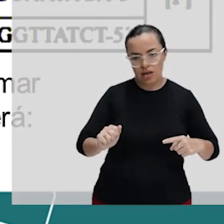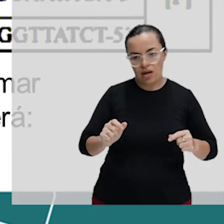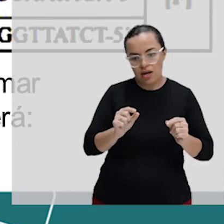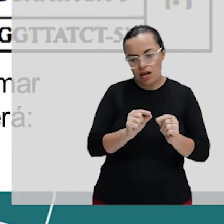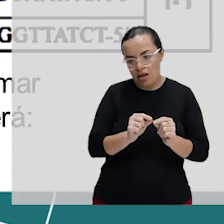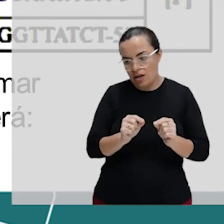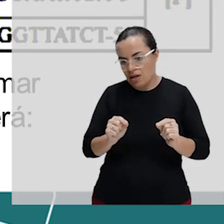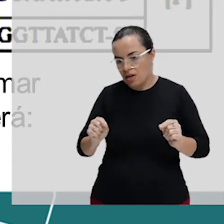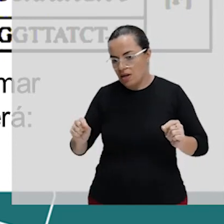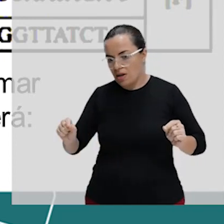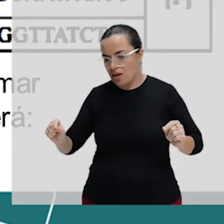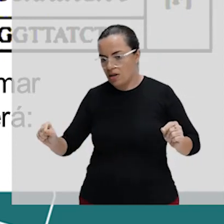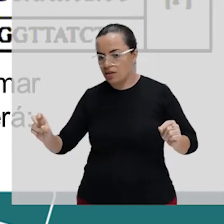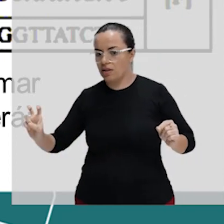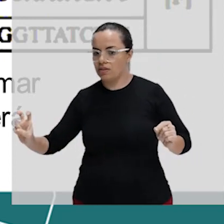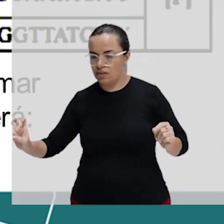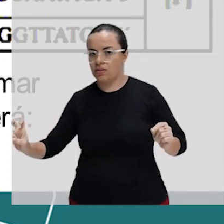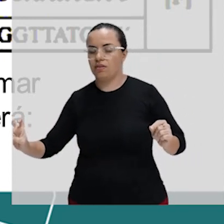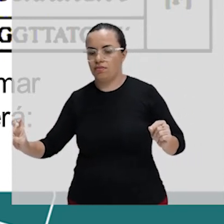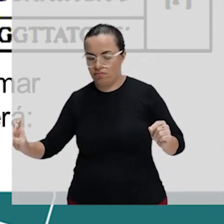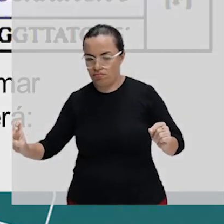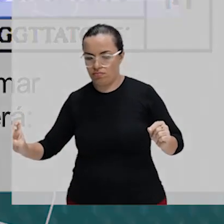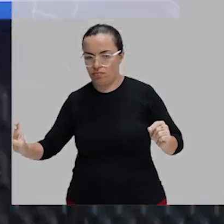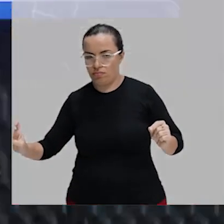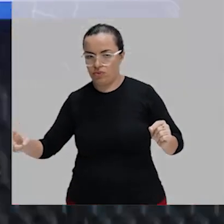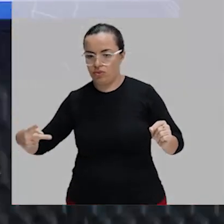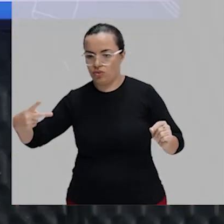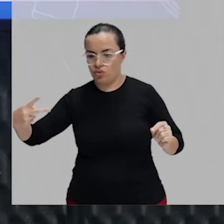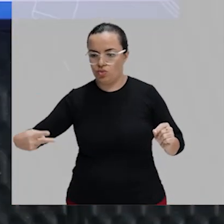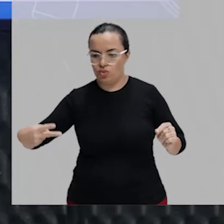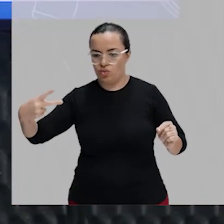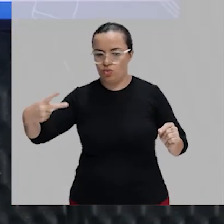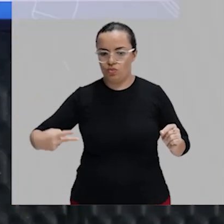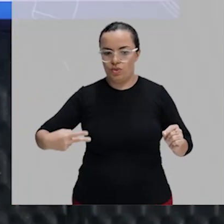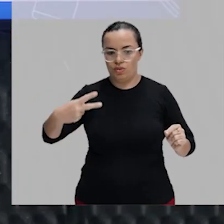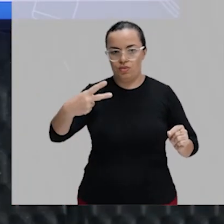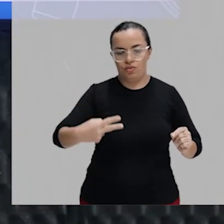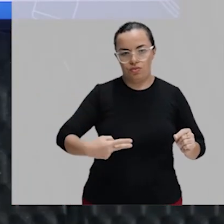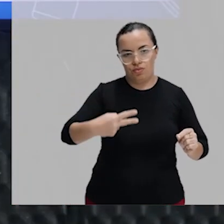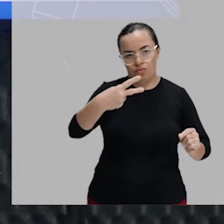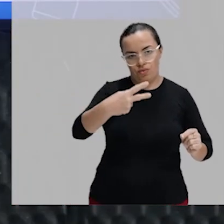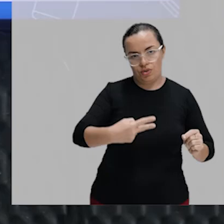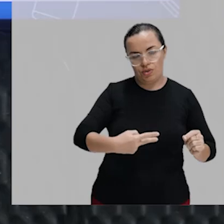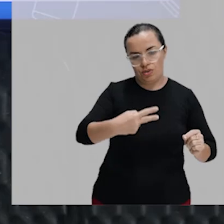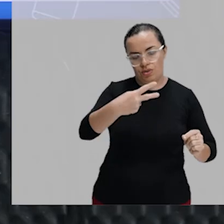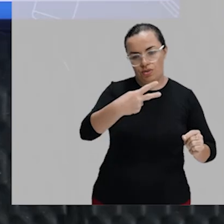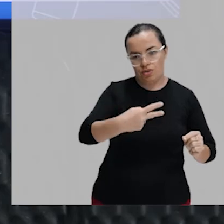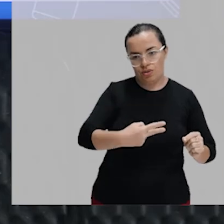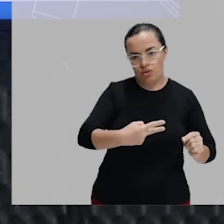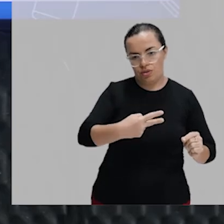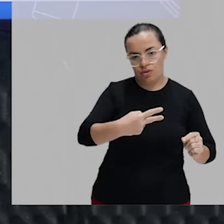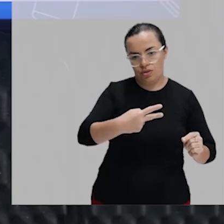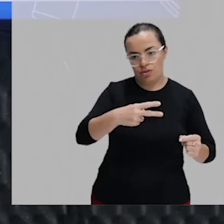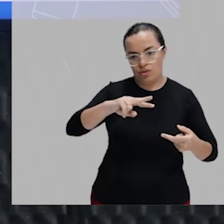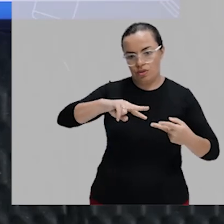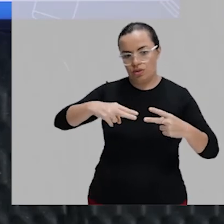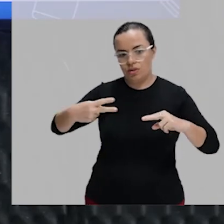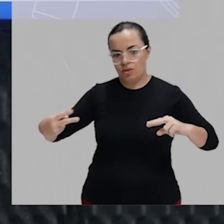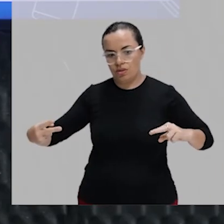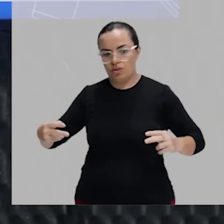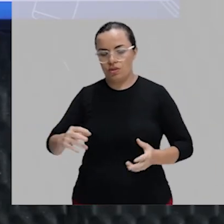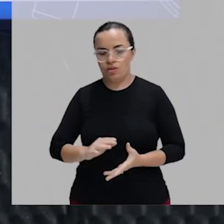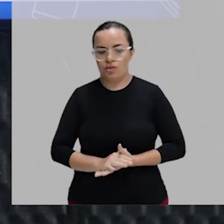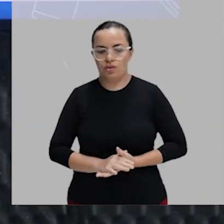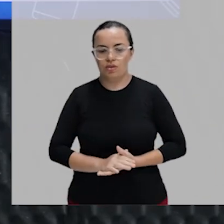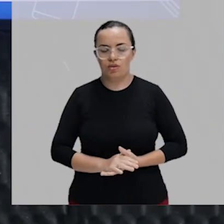nitrogenadas, que formam essas duplas fitas, né? Essa dupla fita de DNA. Veja que eu tenho exons, exon